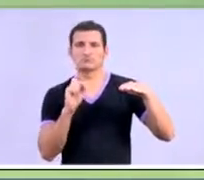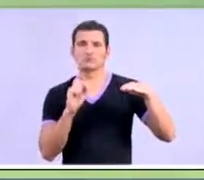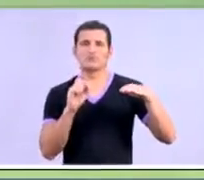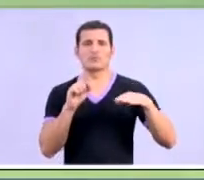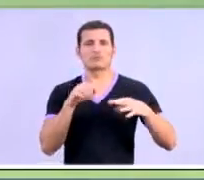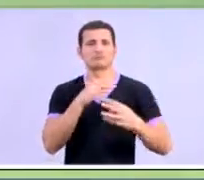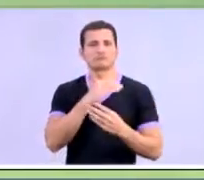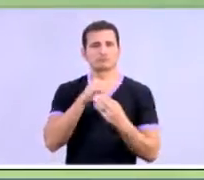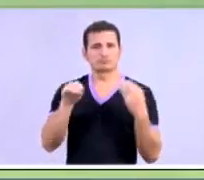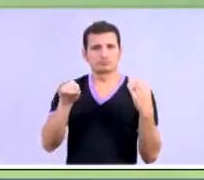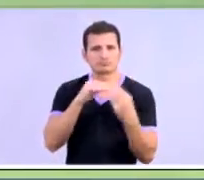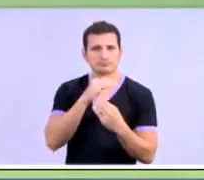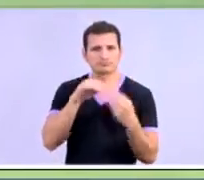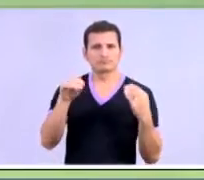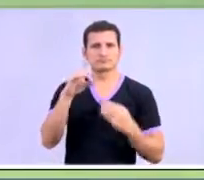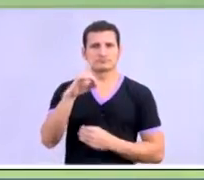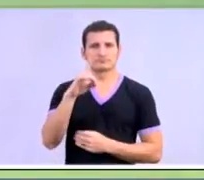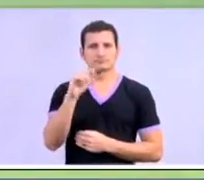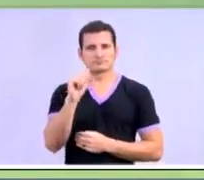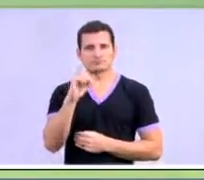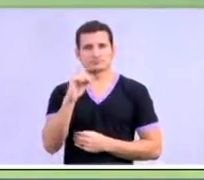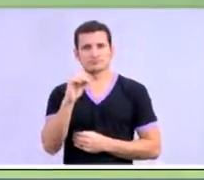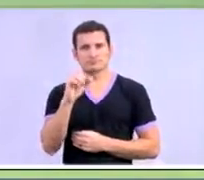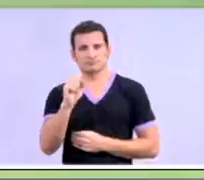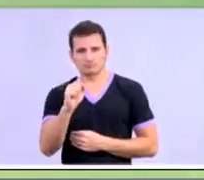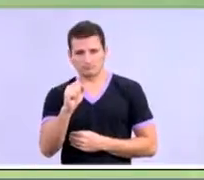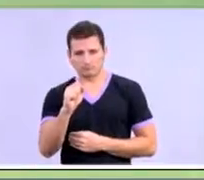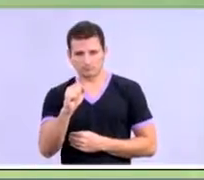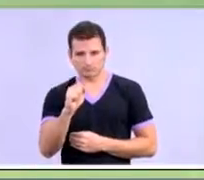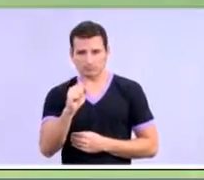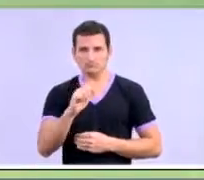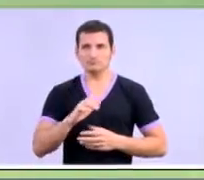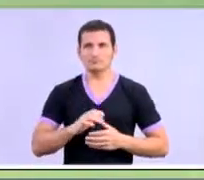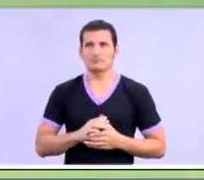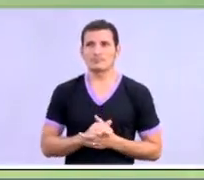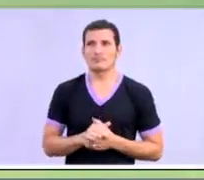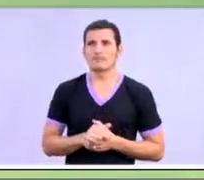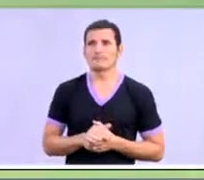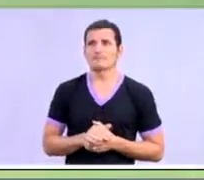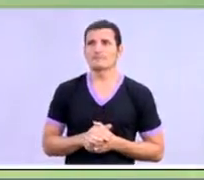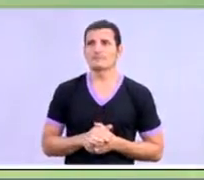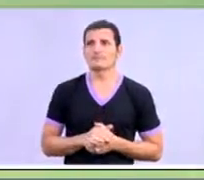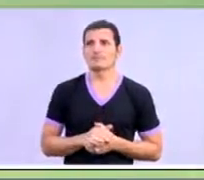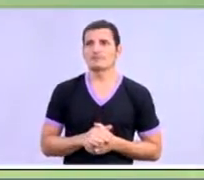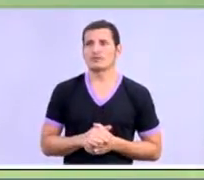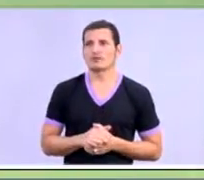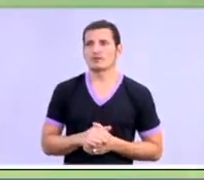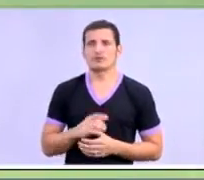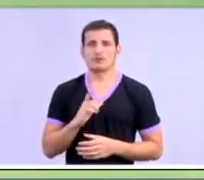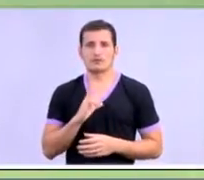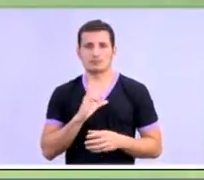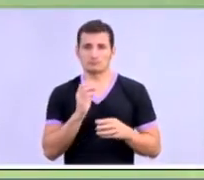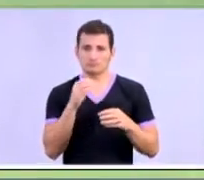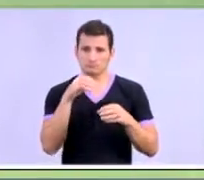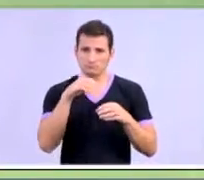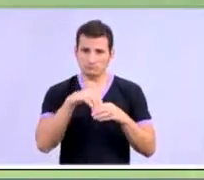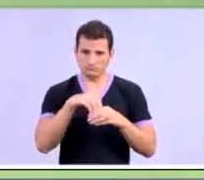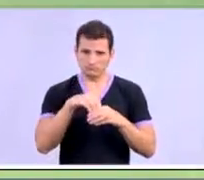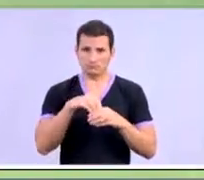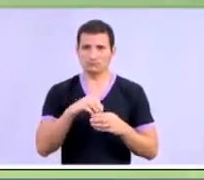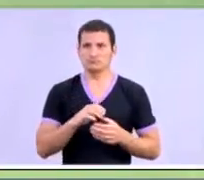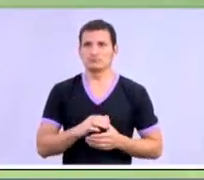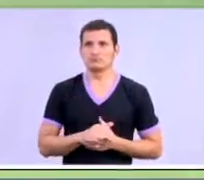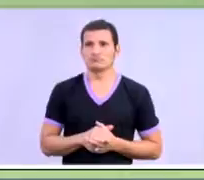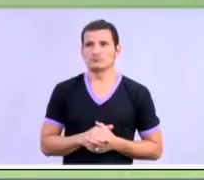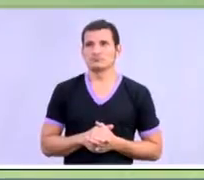a comunicação eficiente, confiável e econômica. Nós temos, vou falar de baixo para cima